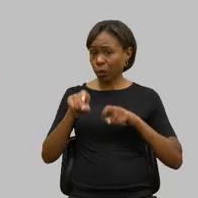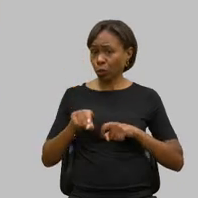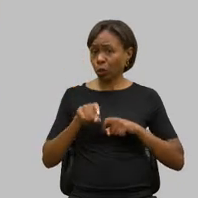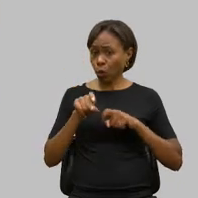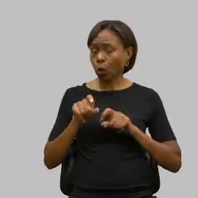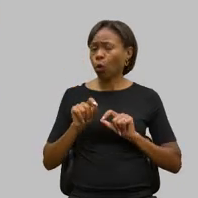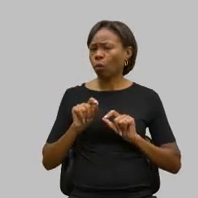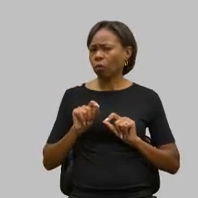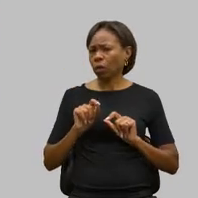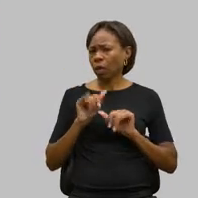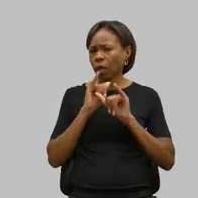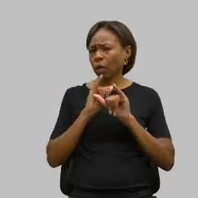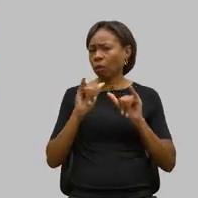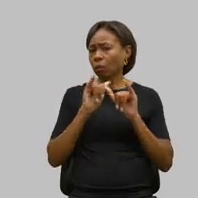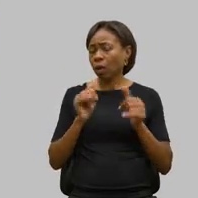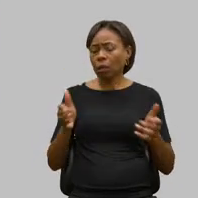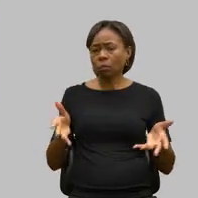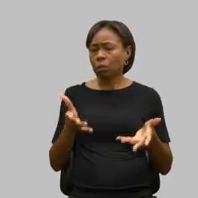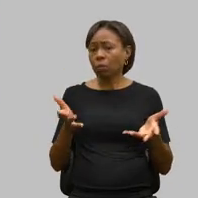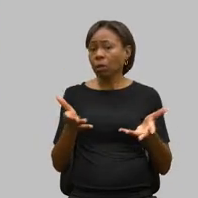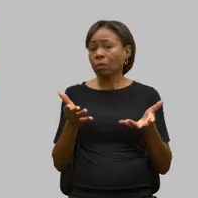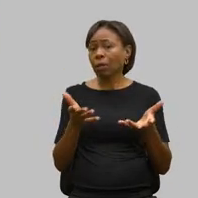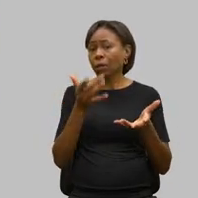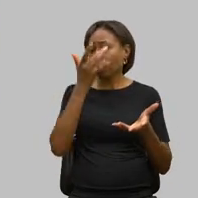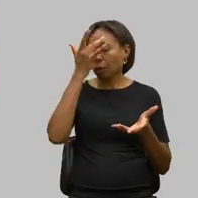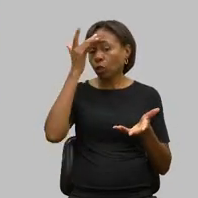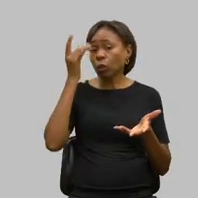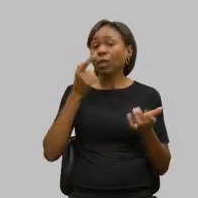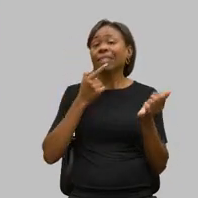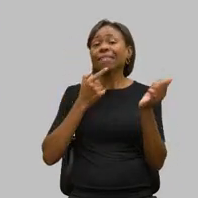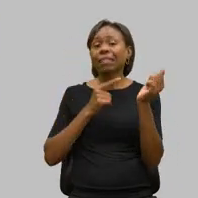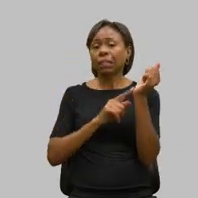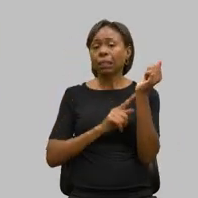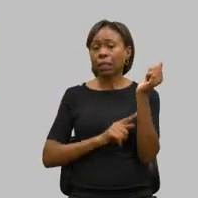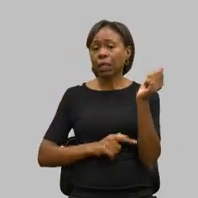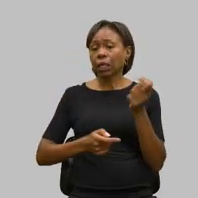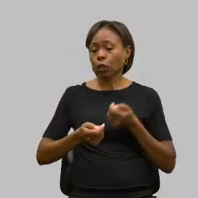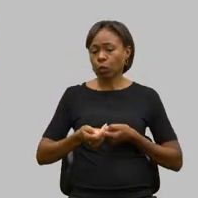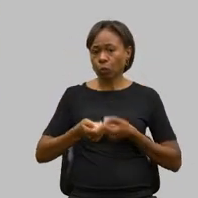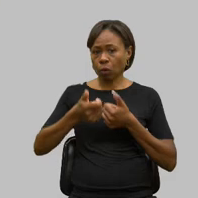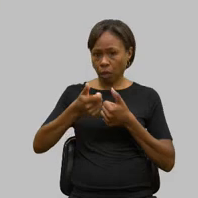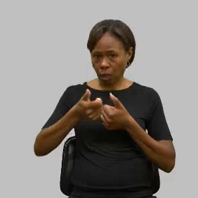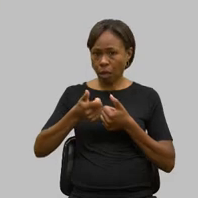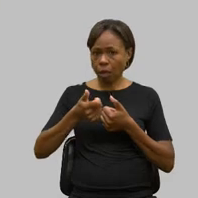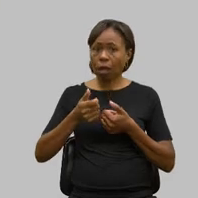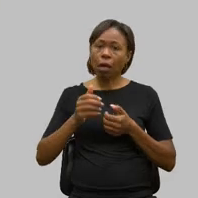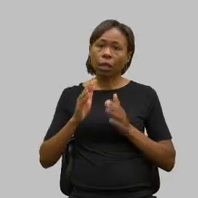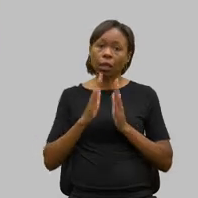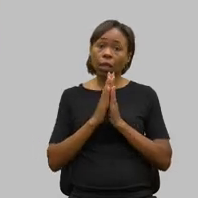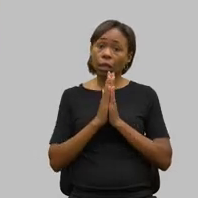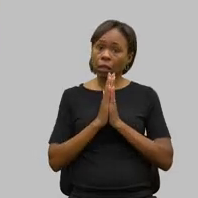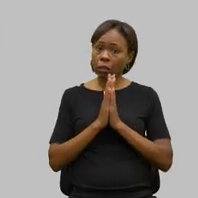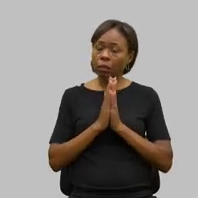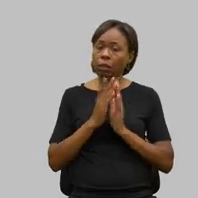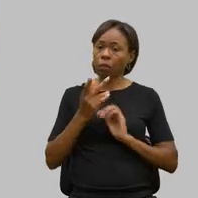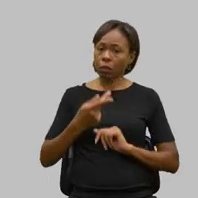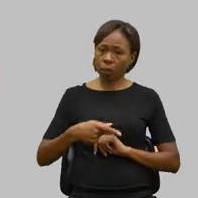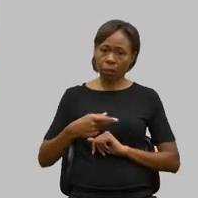incentivando, motivando as pessoas a doarem sangue. E, graças a Deus, Minas Gerais tem